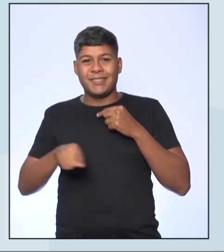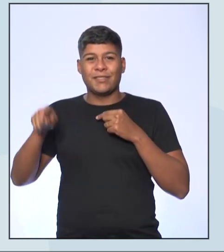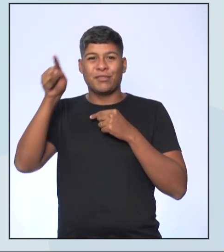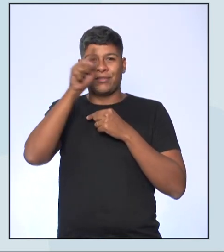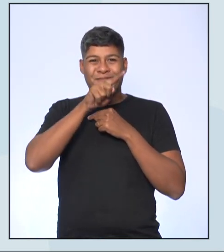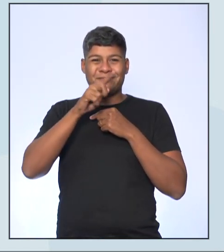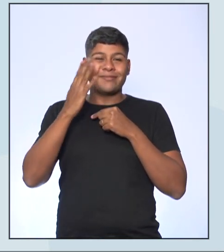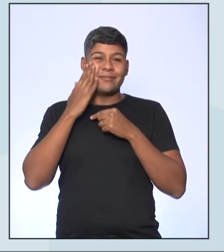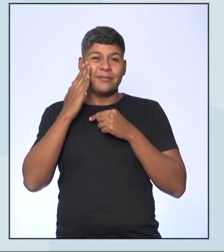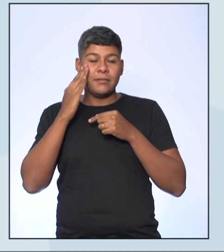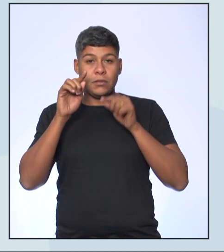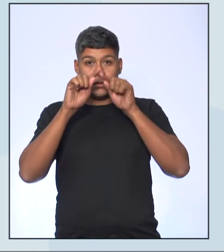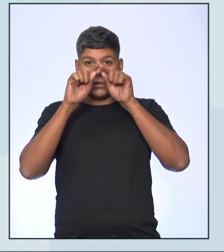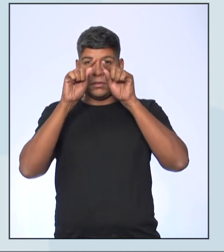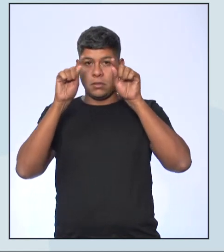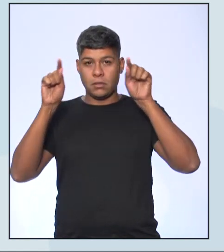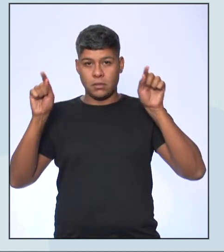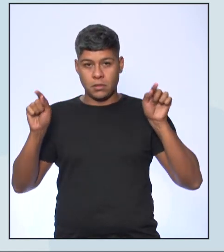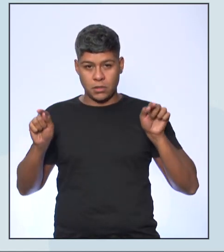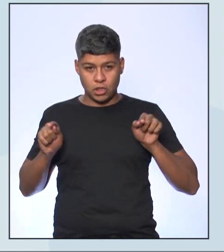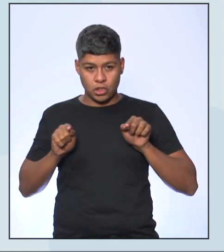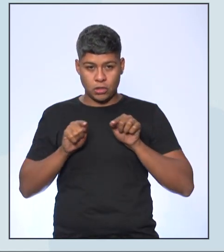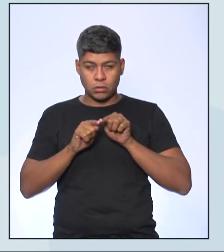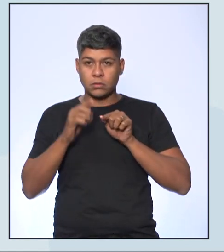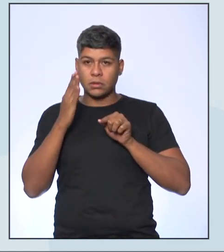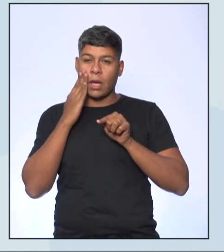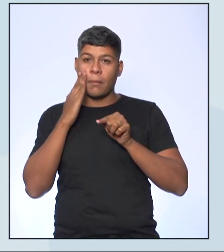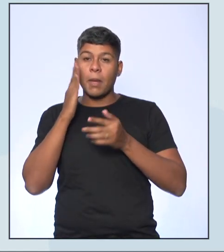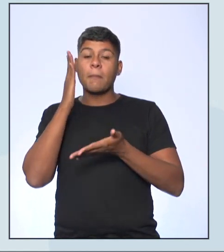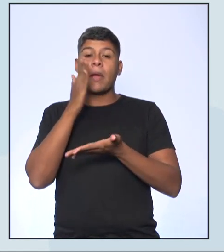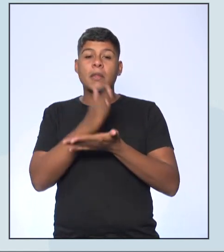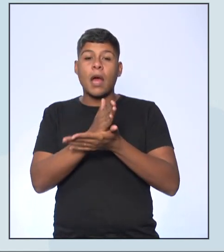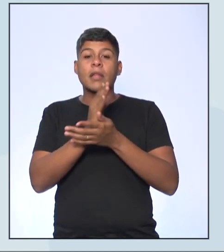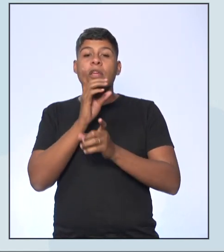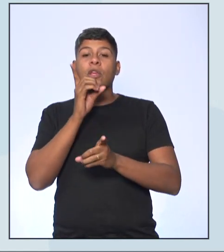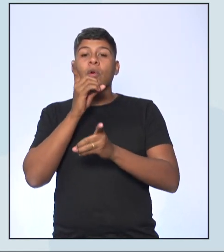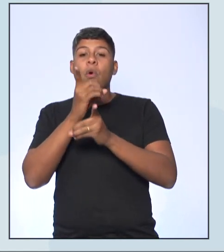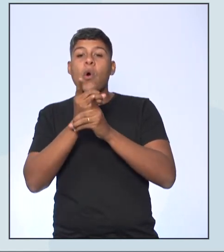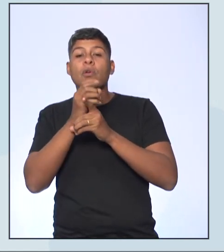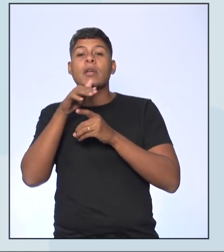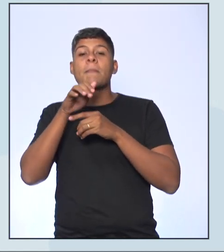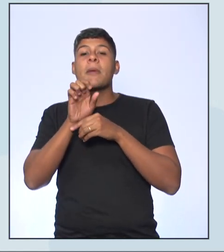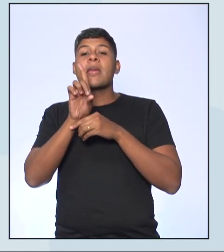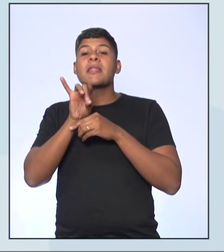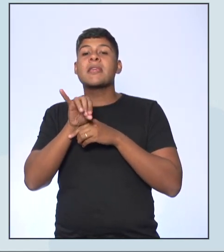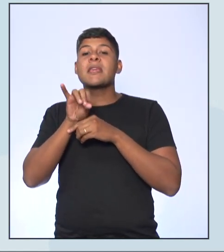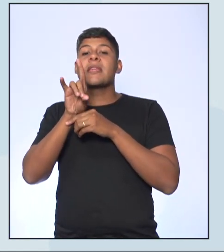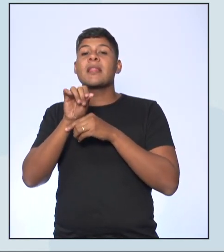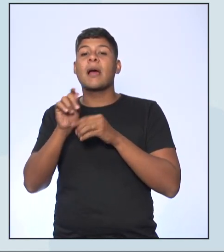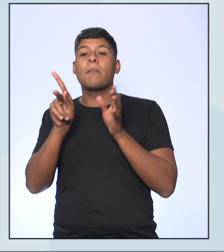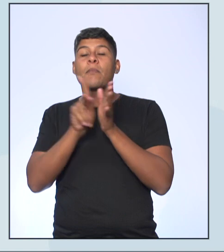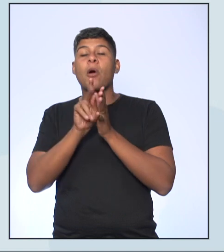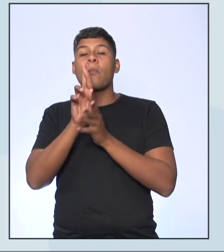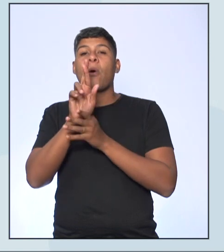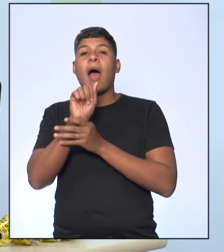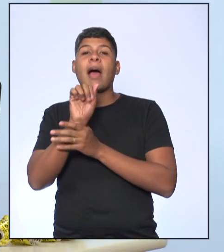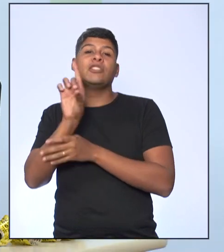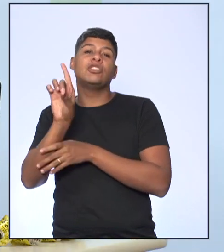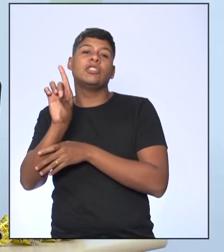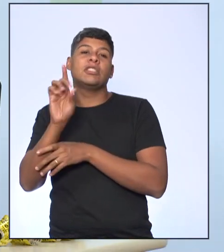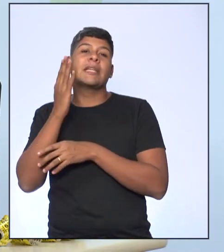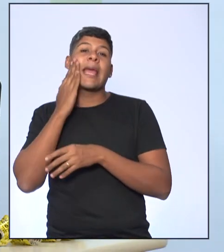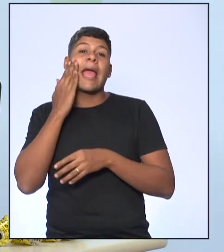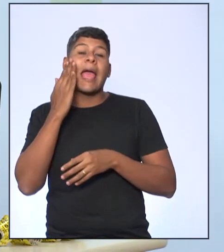uma circunferência inteira mede a metade. Encontre a sua medida em radianos. Eu quero saber o